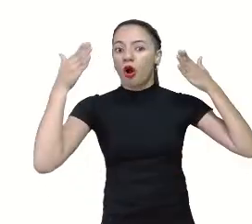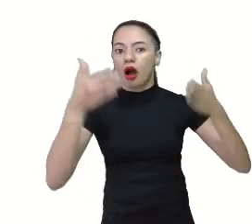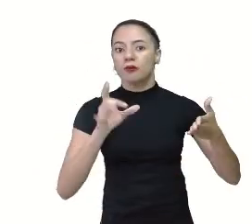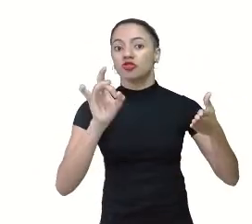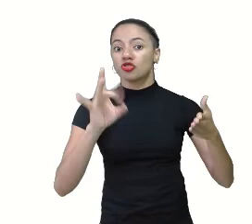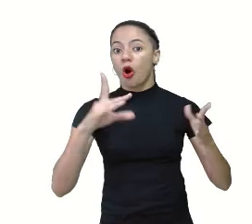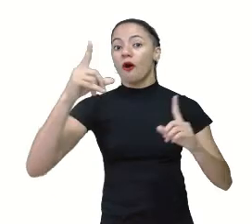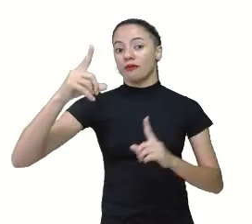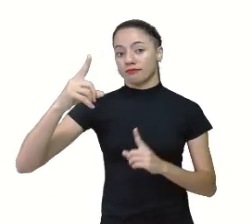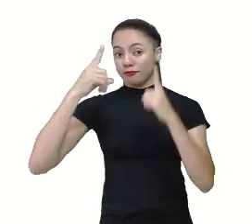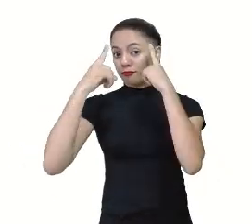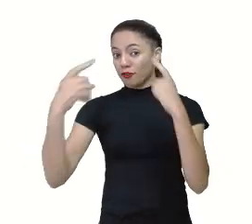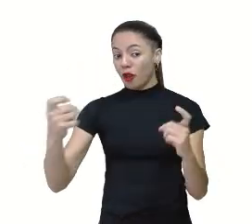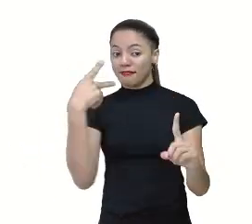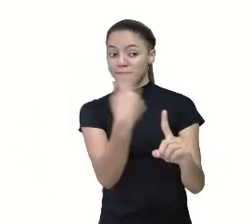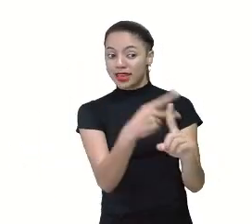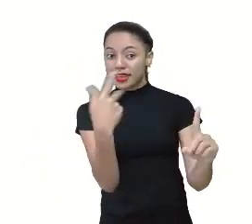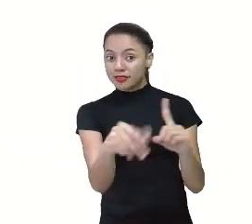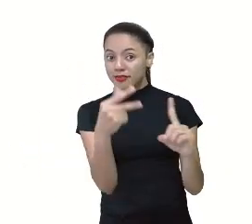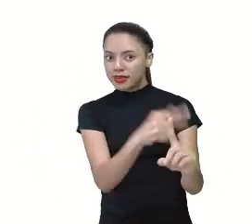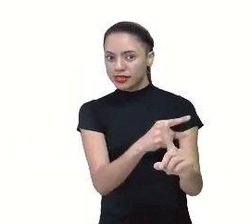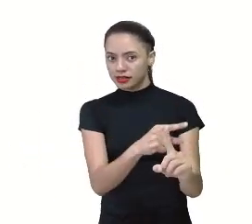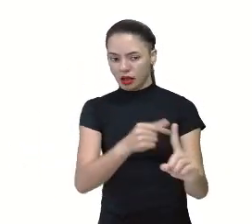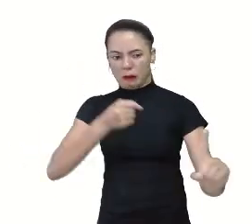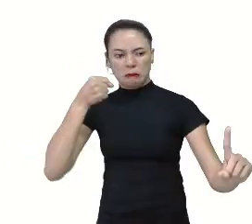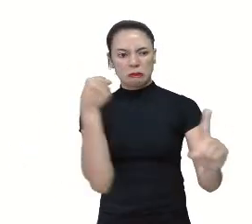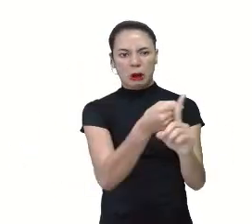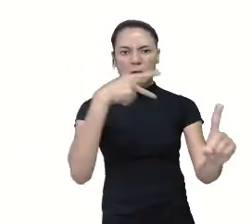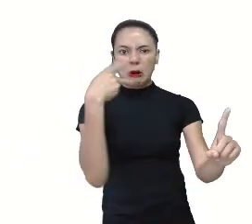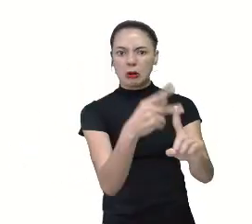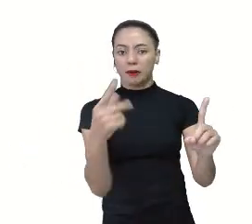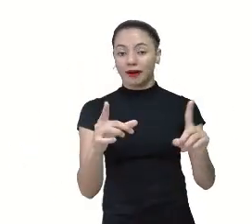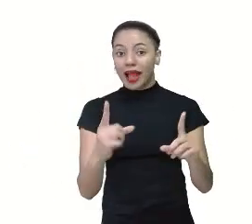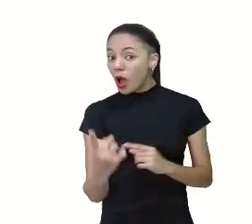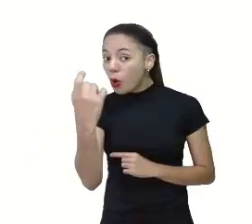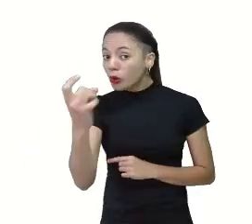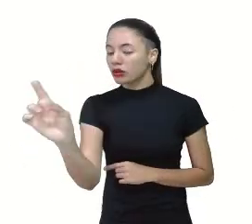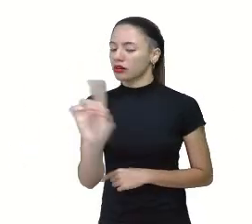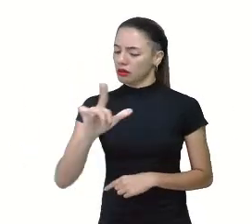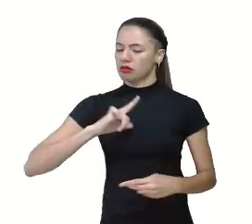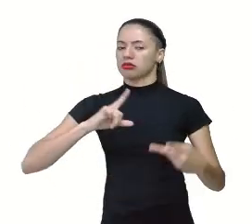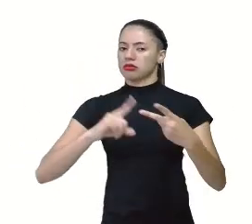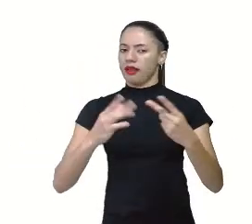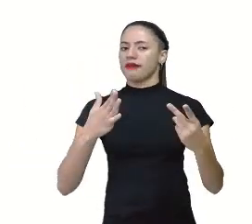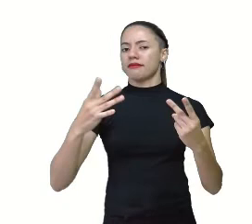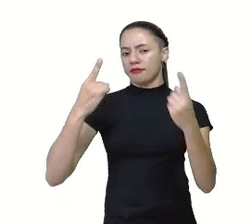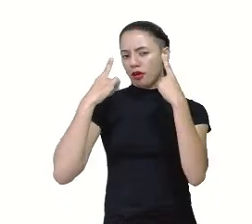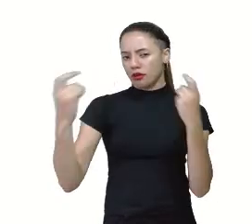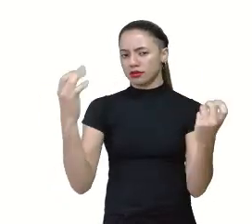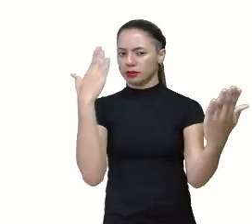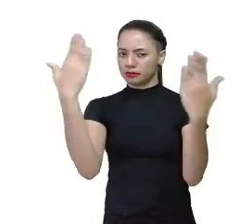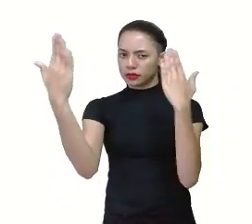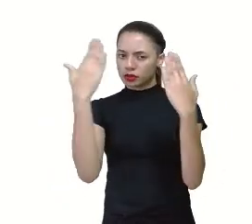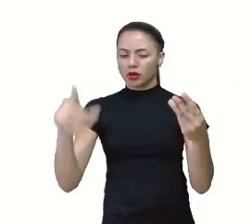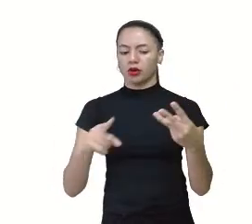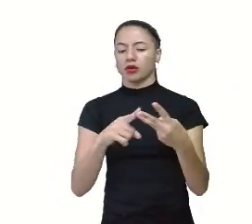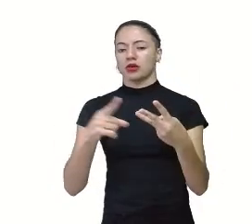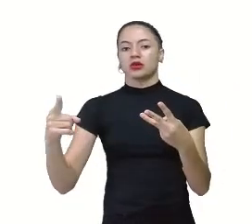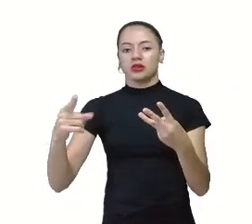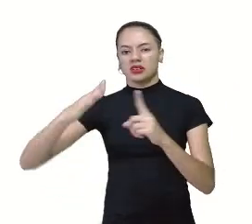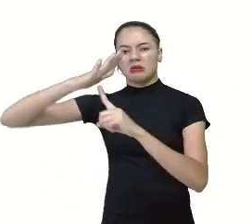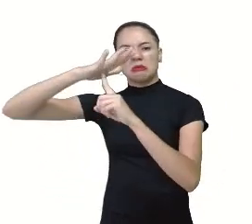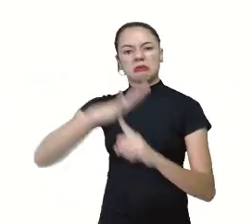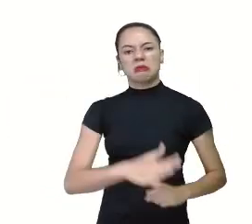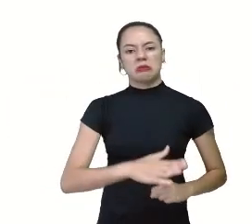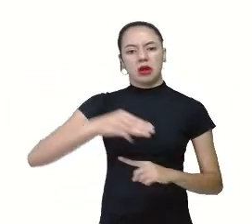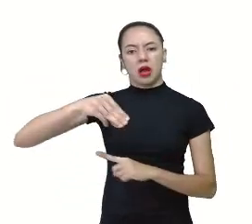mas ela não é que é a agressão única. direta, né? Pois é, ela não é a única. Tem também a psicológica, a moral,